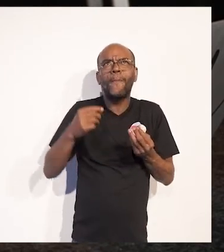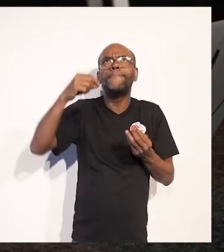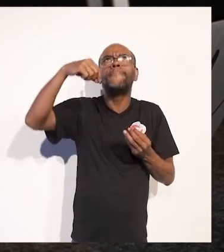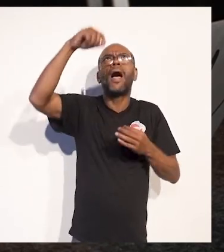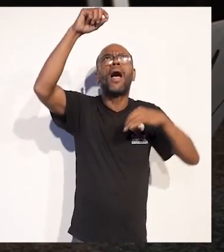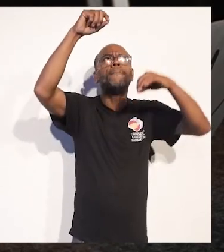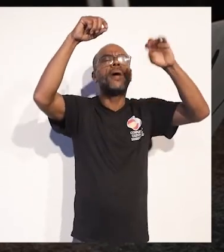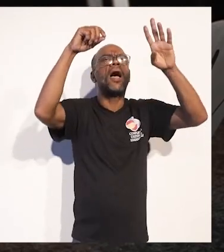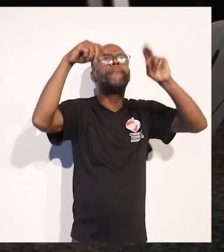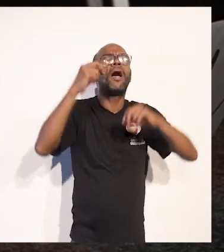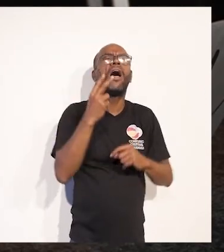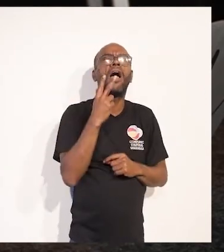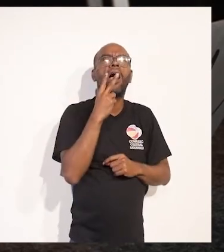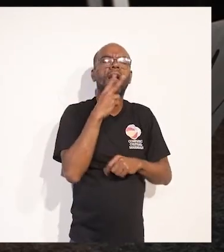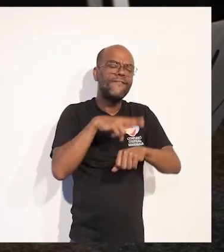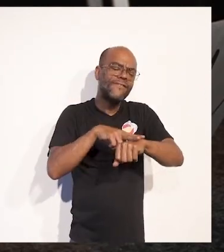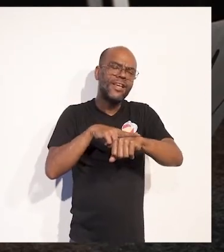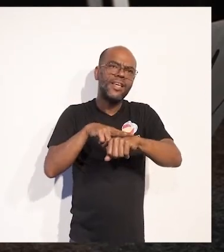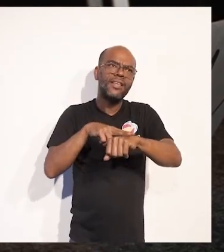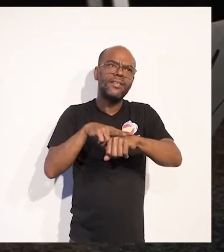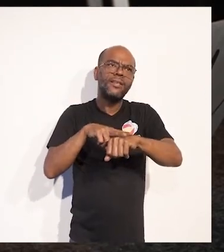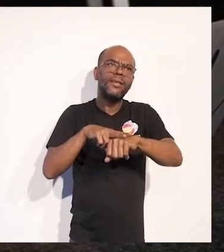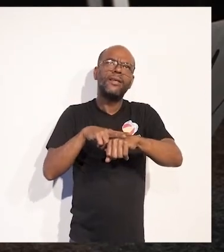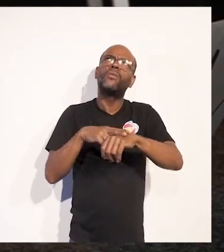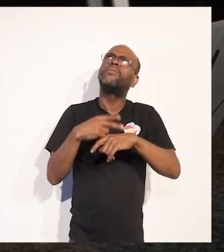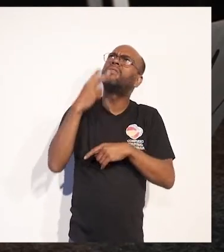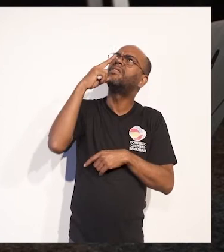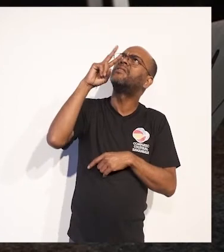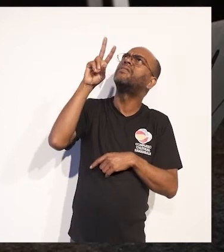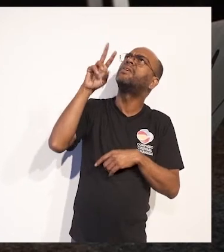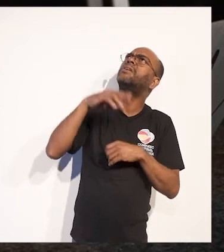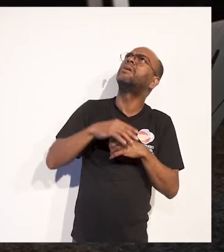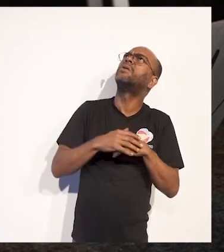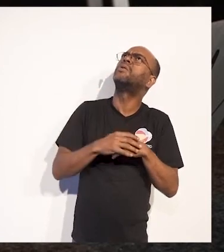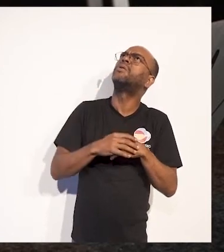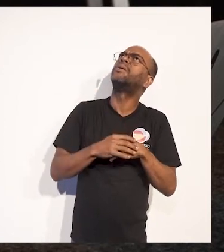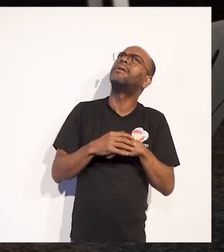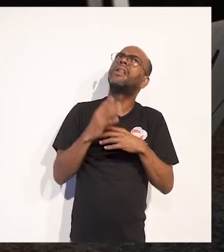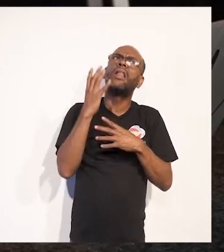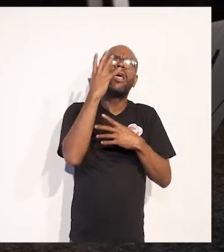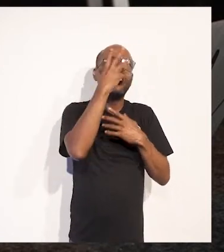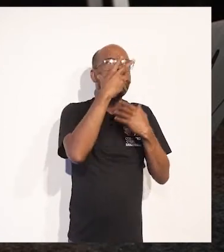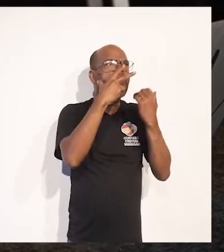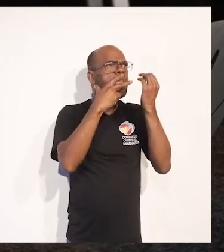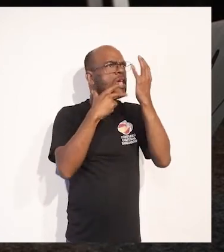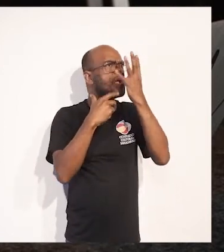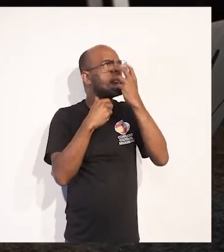verdes. E quando você via de longe, parecia uma copa de árvore. Simplesmente